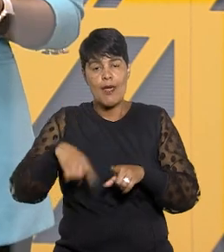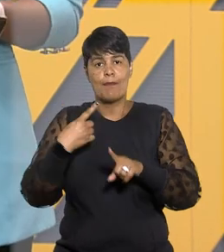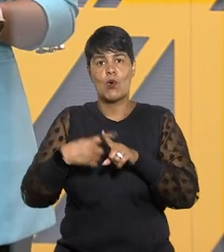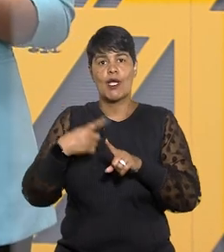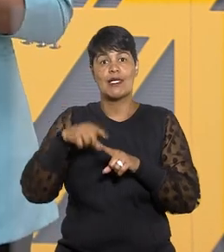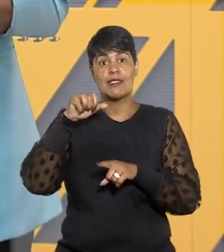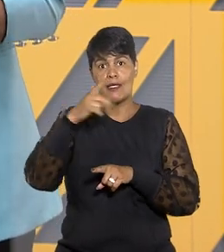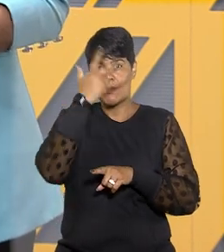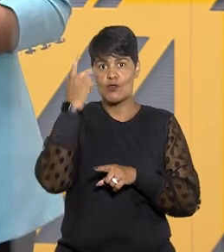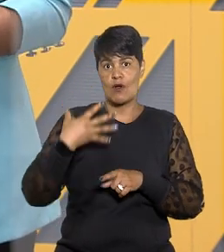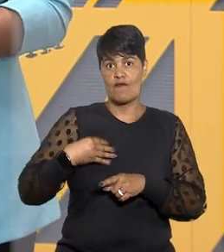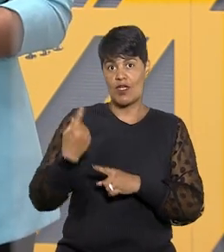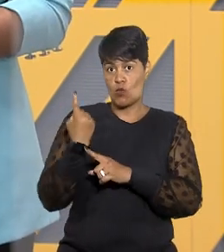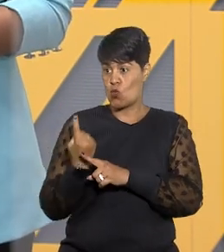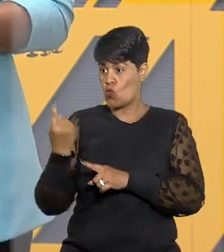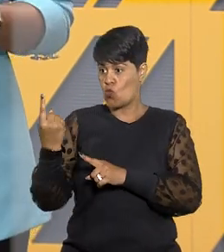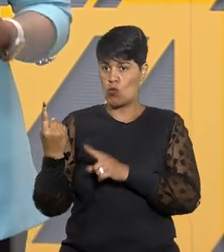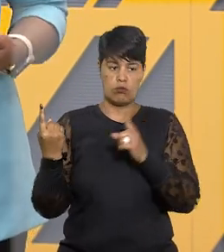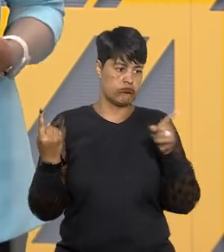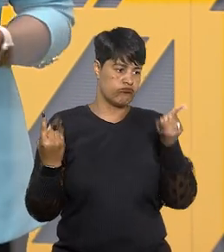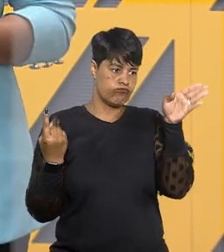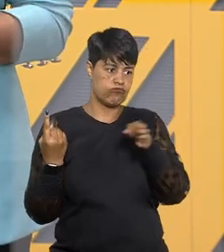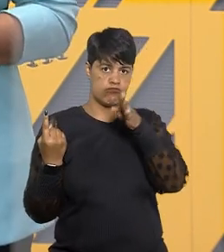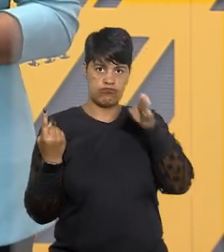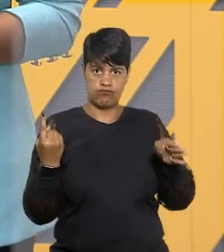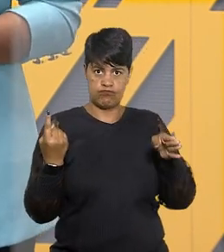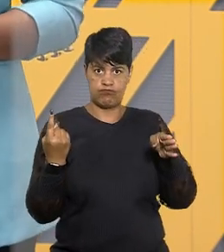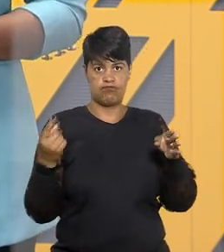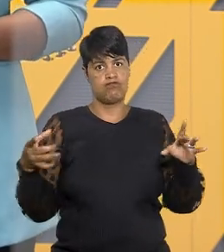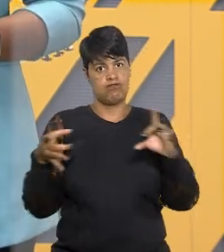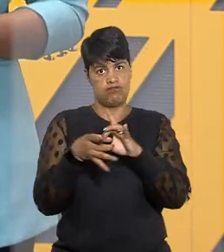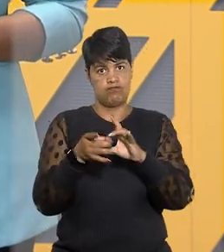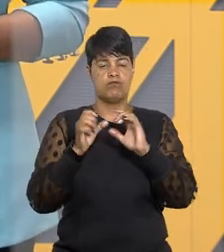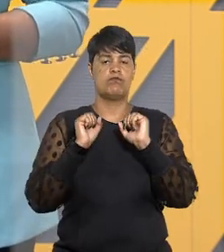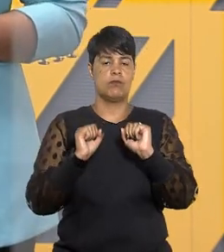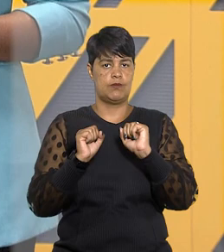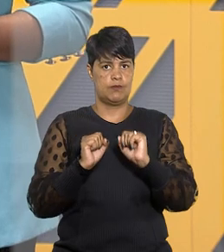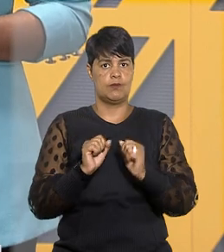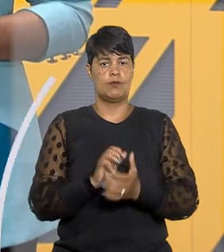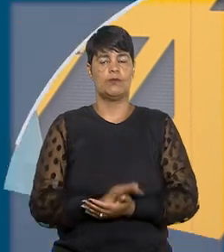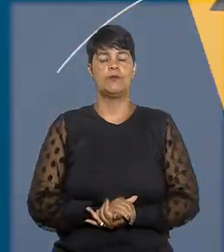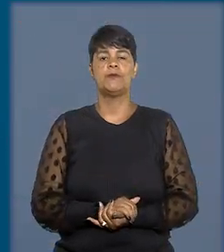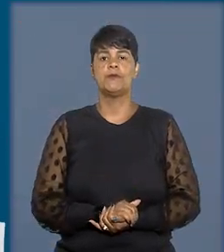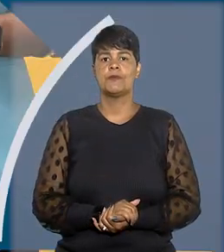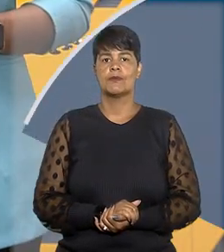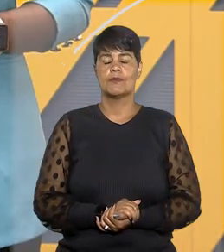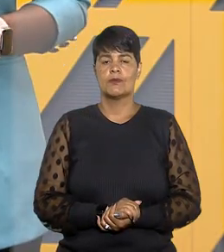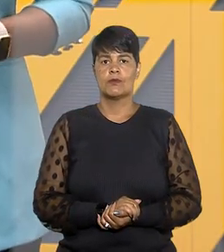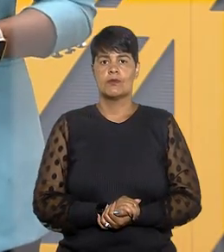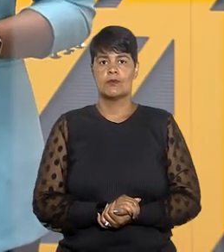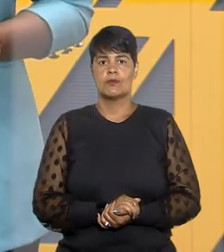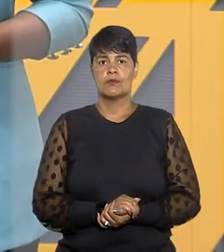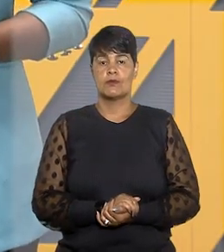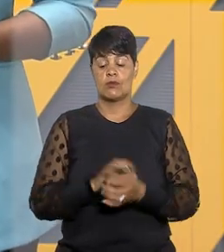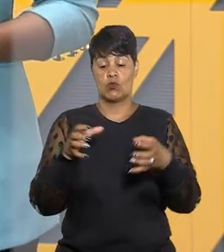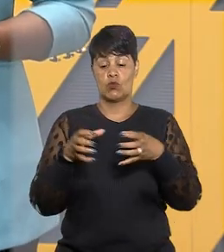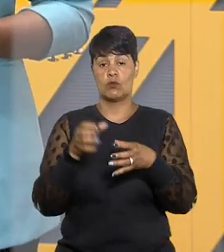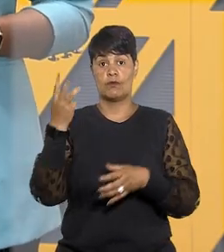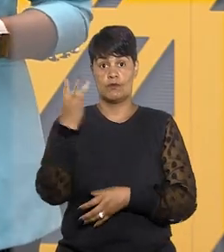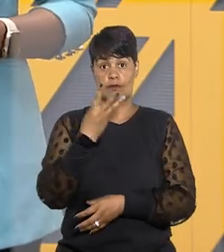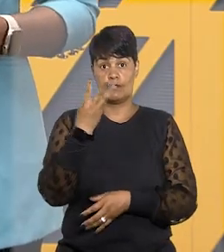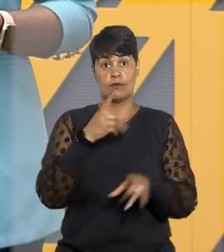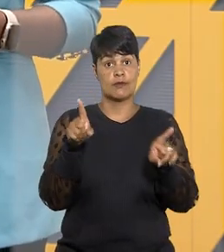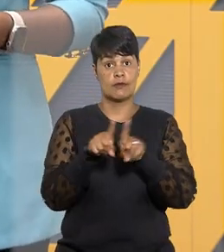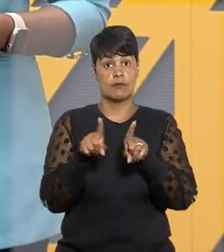que possui vínculo com uma das partes e não quando parentesco é idêntico aos dois a terceira turma também